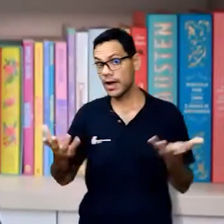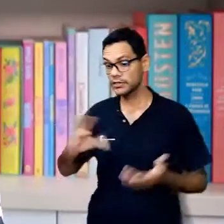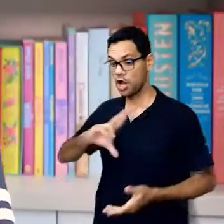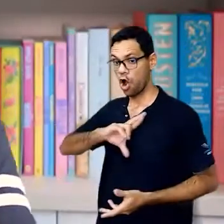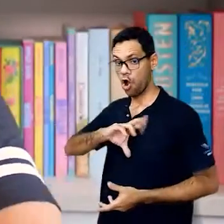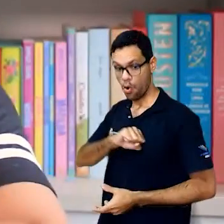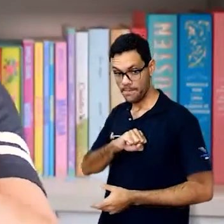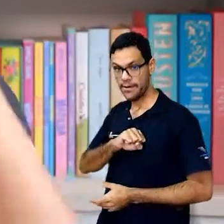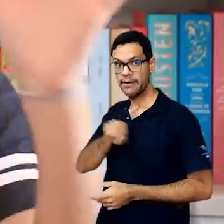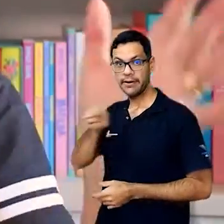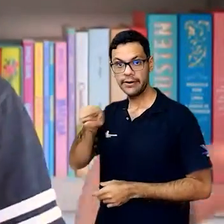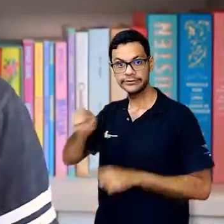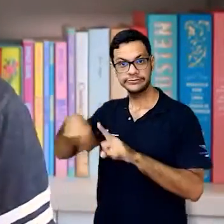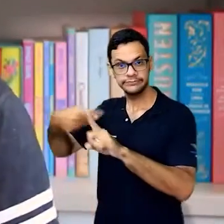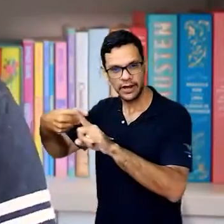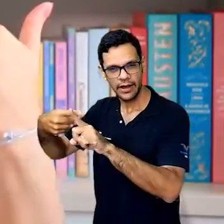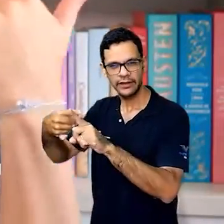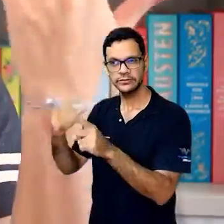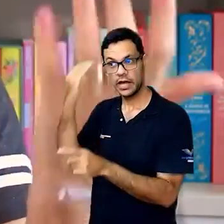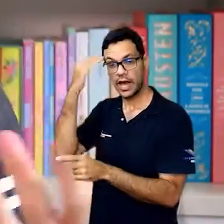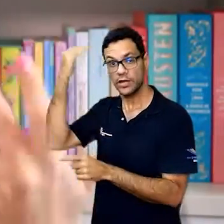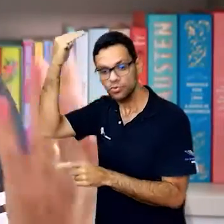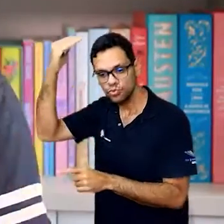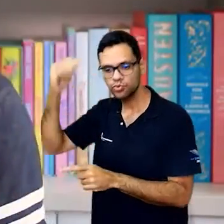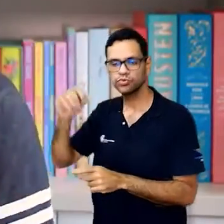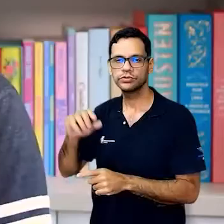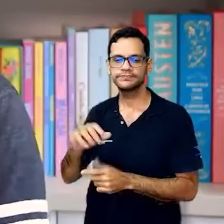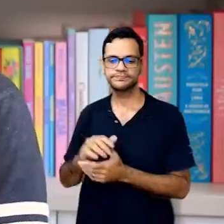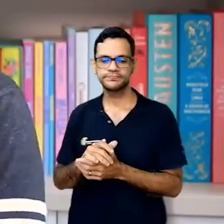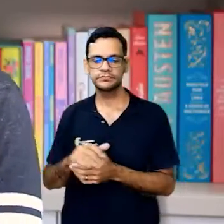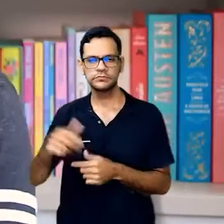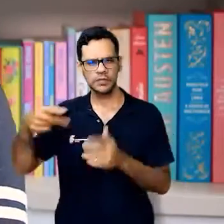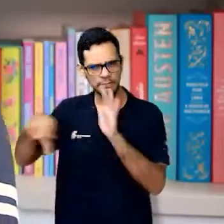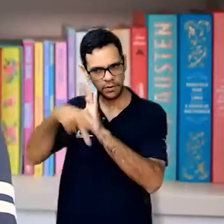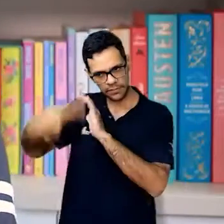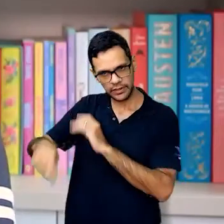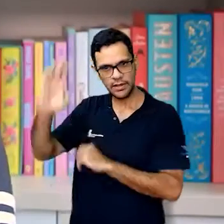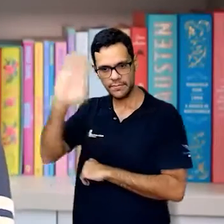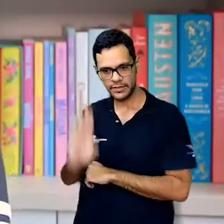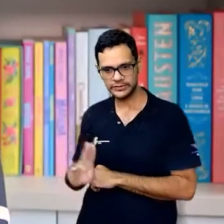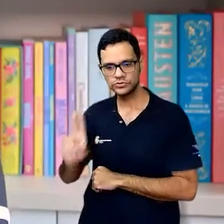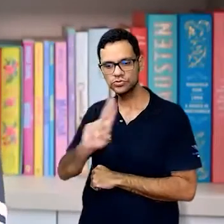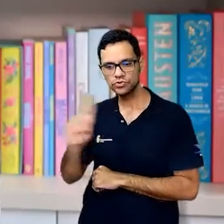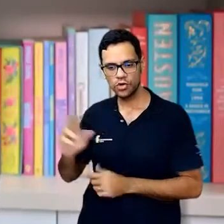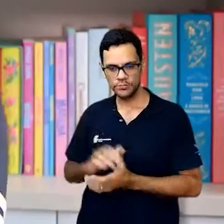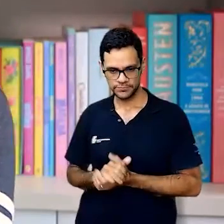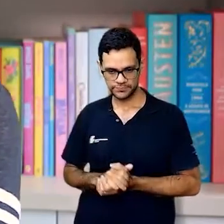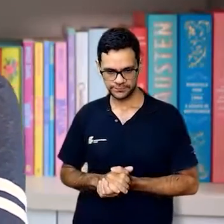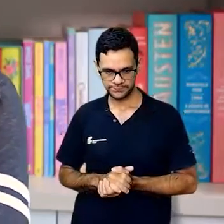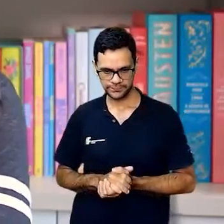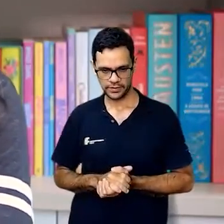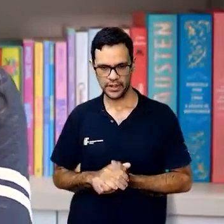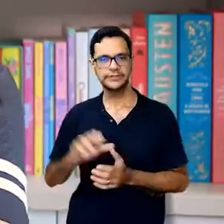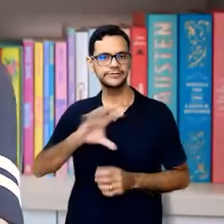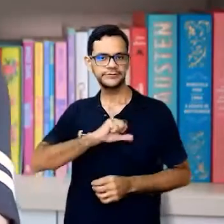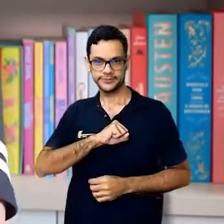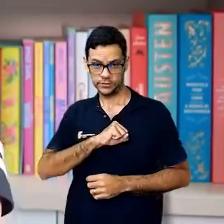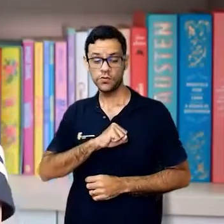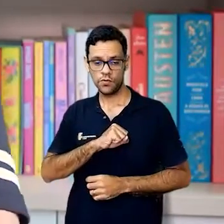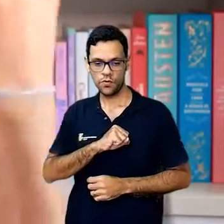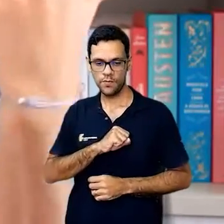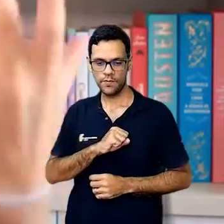necessariamente romântico, né, mas romance, o gênero, e com temáticas mais adultas. Eu peguei até um nacional aqui pra mostrar pra vocês, que é um romance